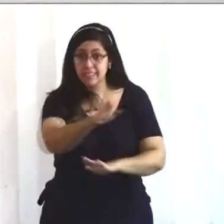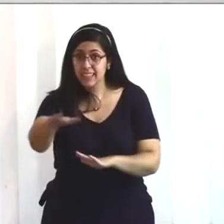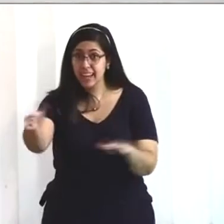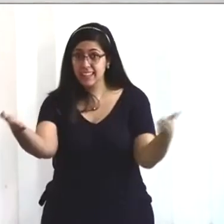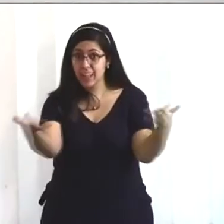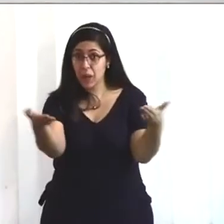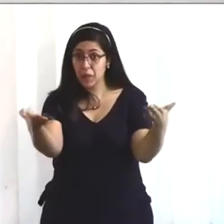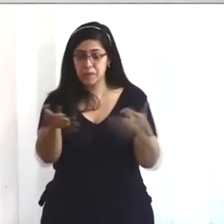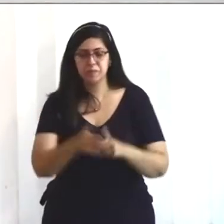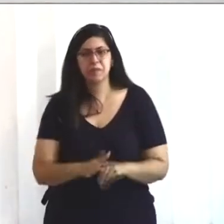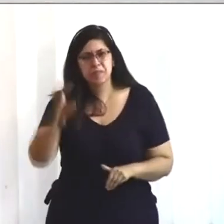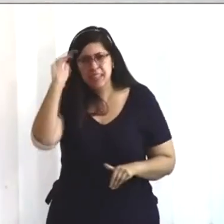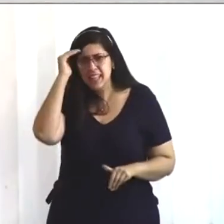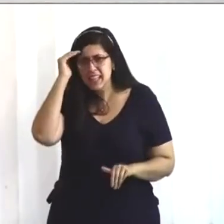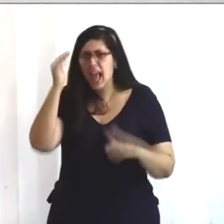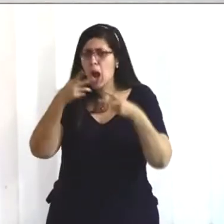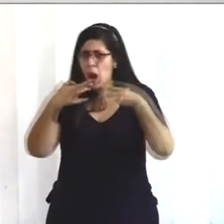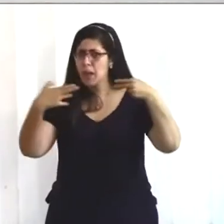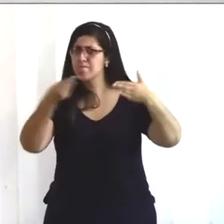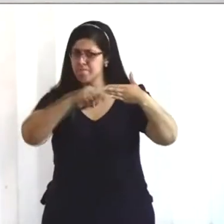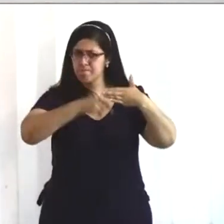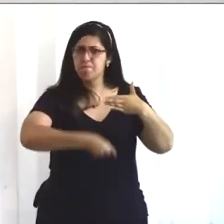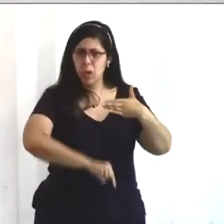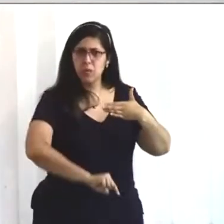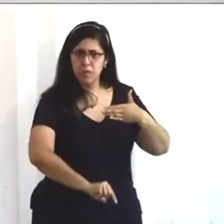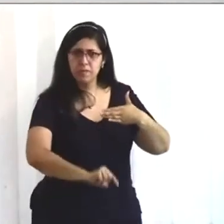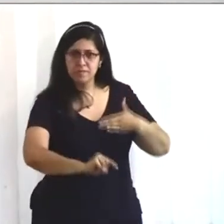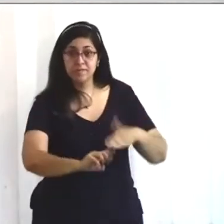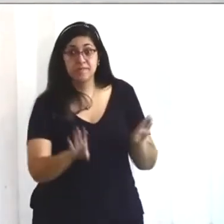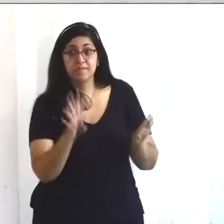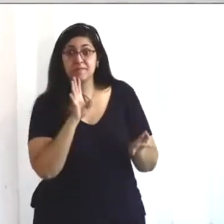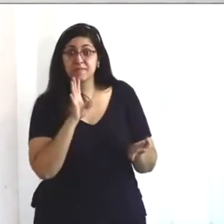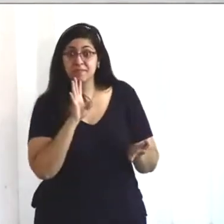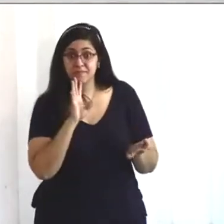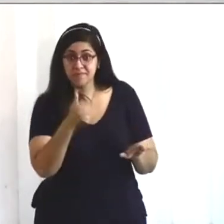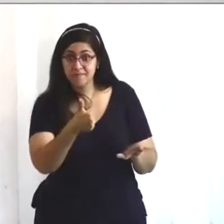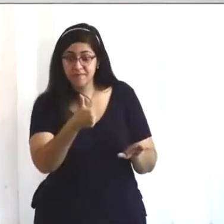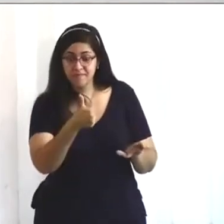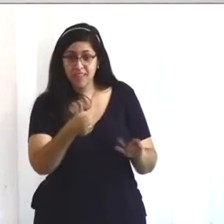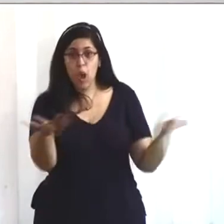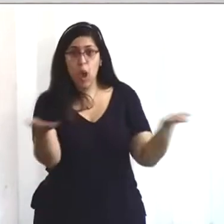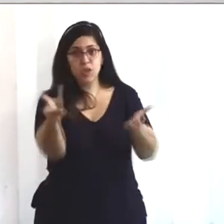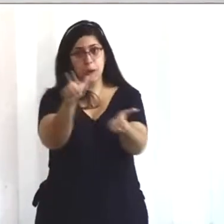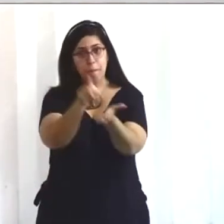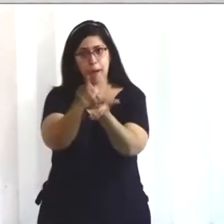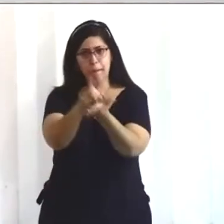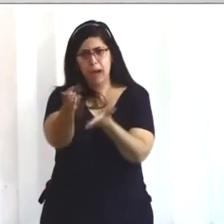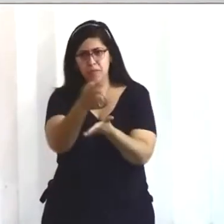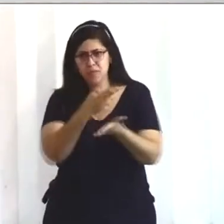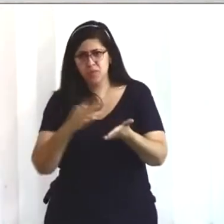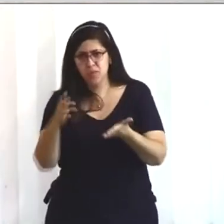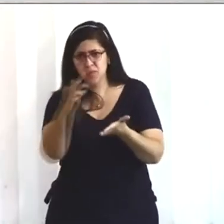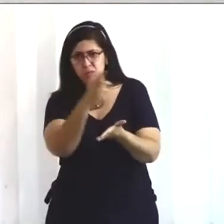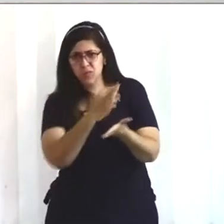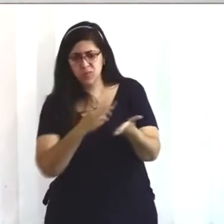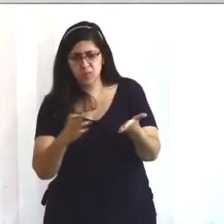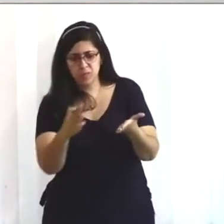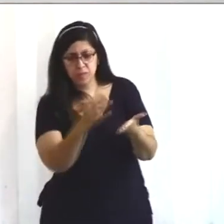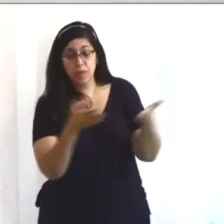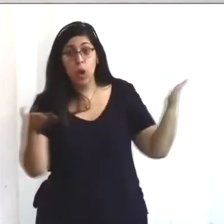procurando ajudá-las a entender coisas profundas. No desenho de hoje, crianças, no desenho de hoje, gostaria que